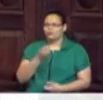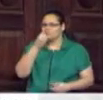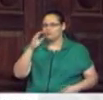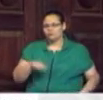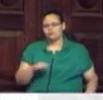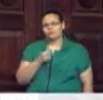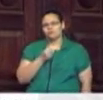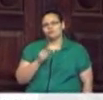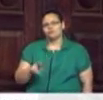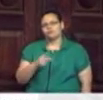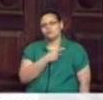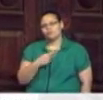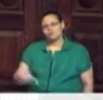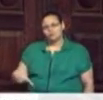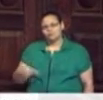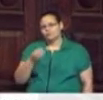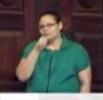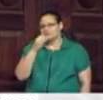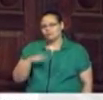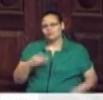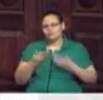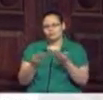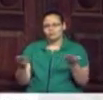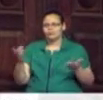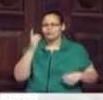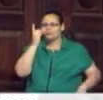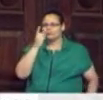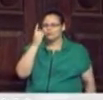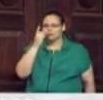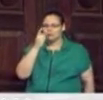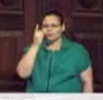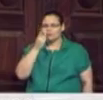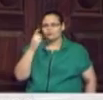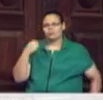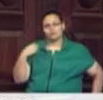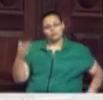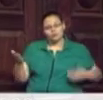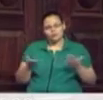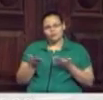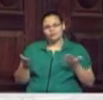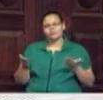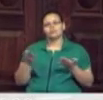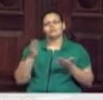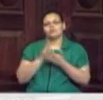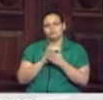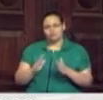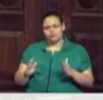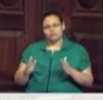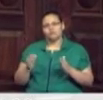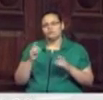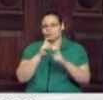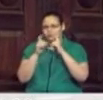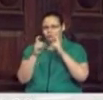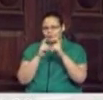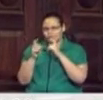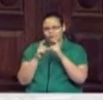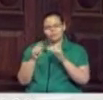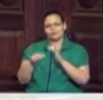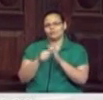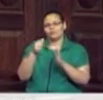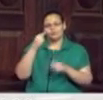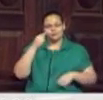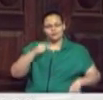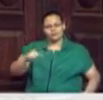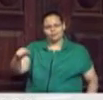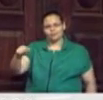Boa tarde, senhor presidente. Boa tarde, demais deputados. A gente chega ao término de mais uma sessão da primeira